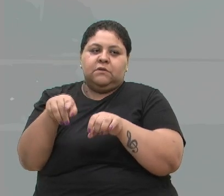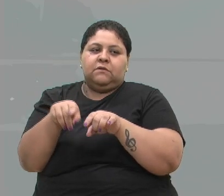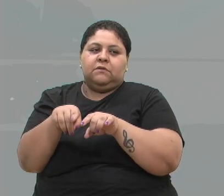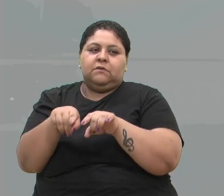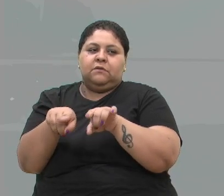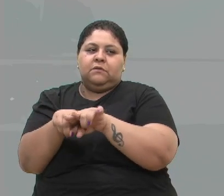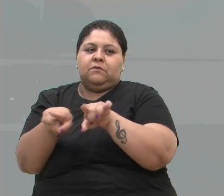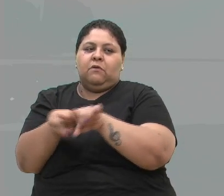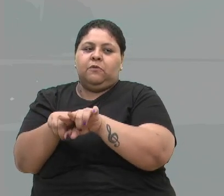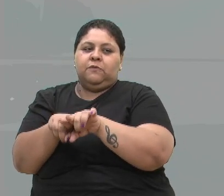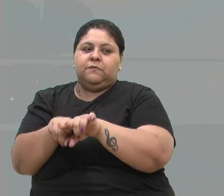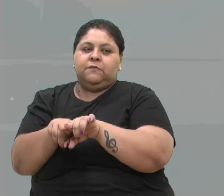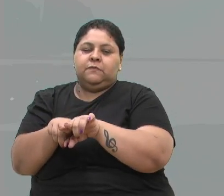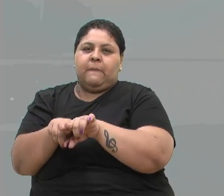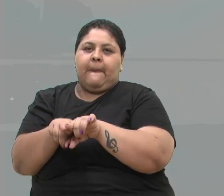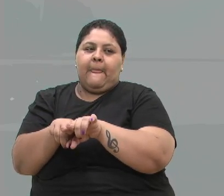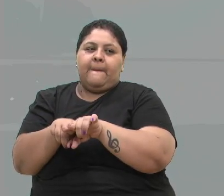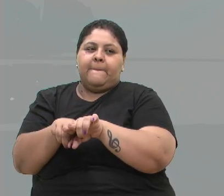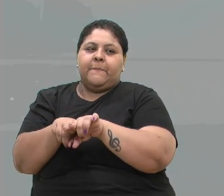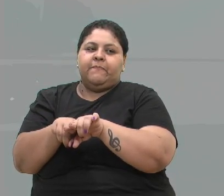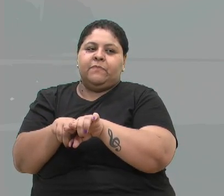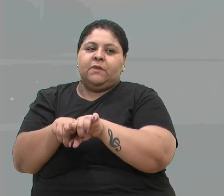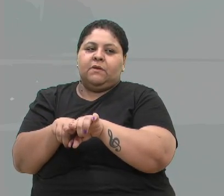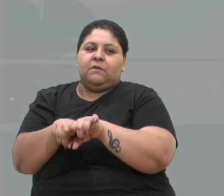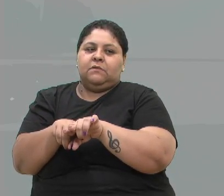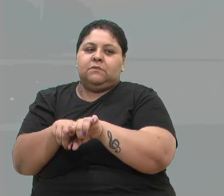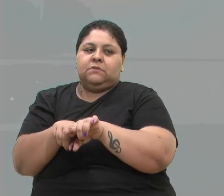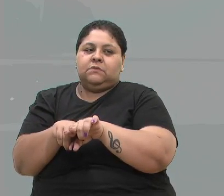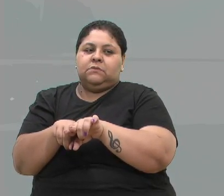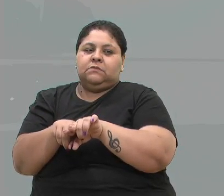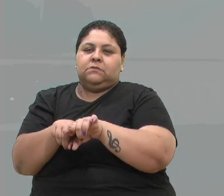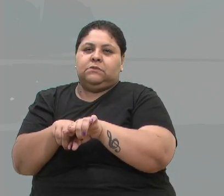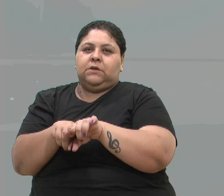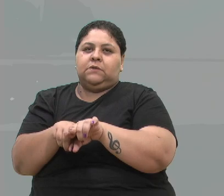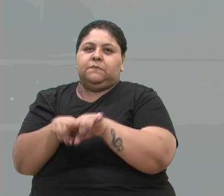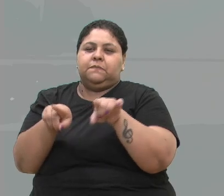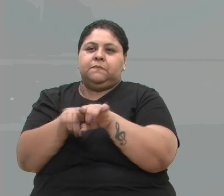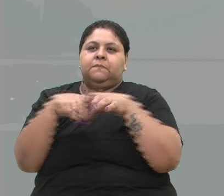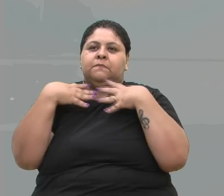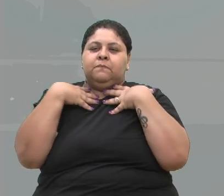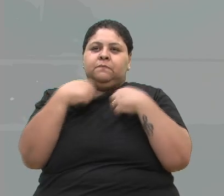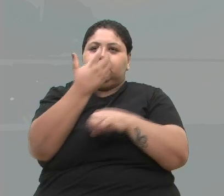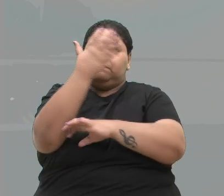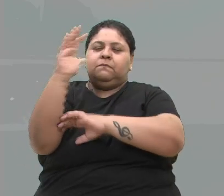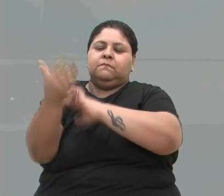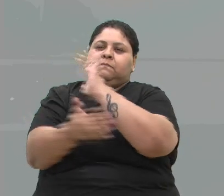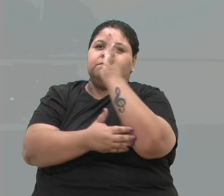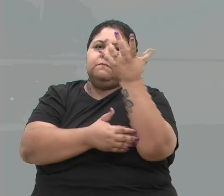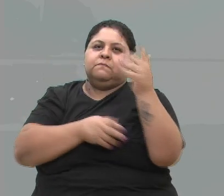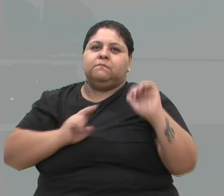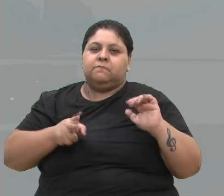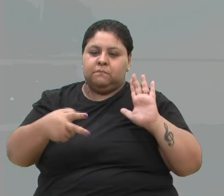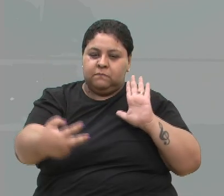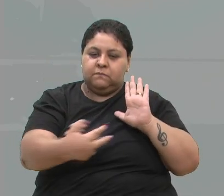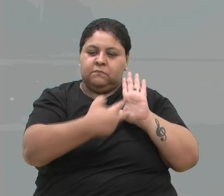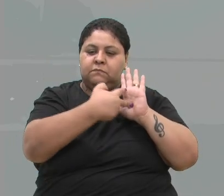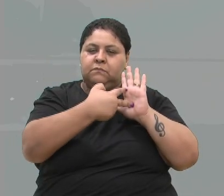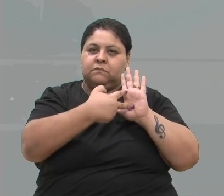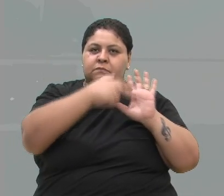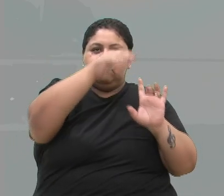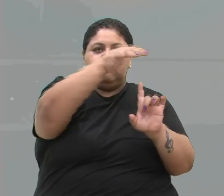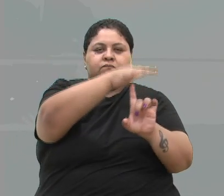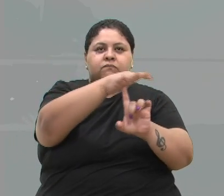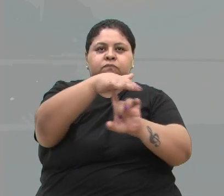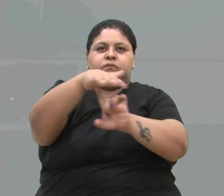ali. E também quero agradecer o pessoal do meio ambiente, que também estão sempre atentos aí para que nossas feiras